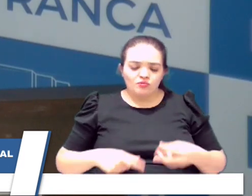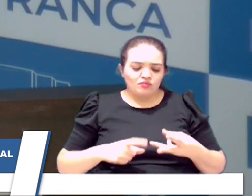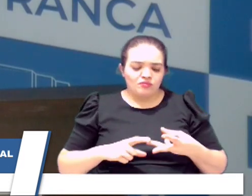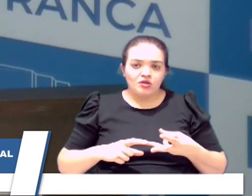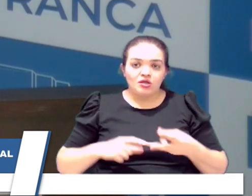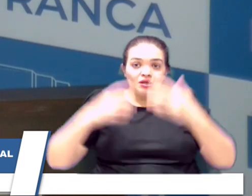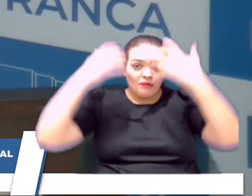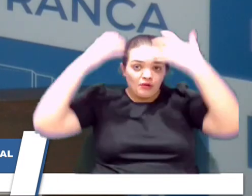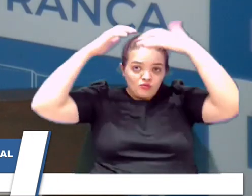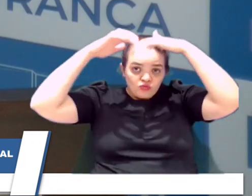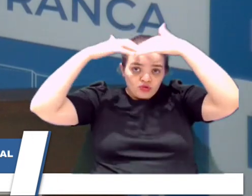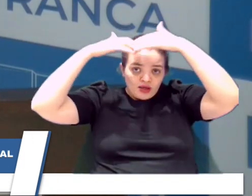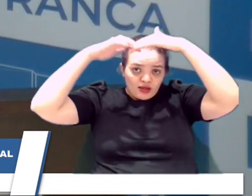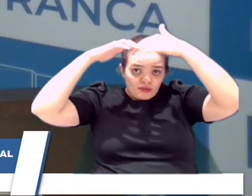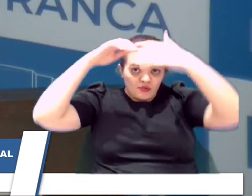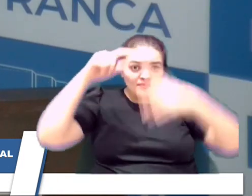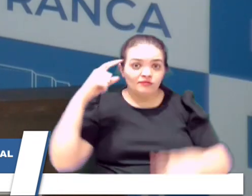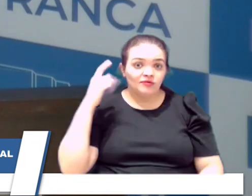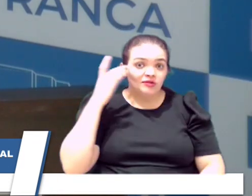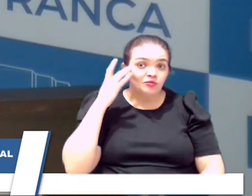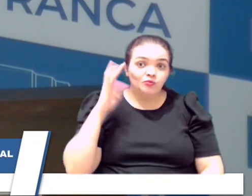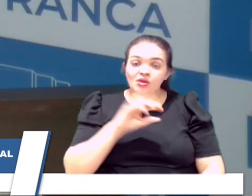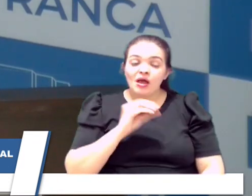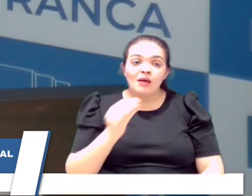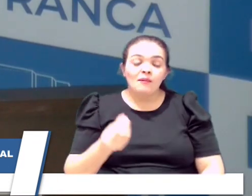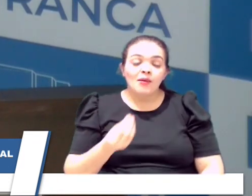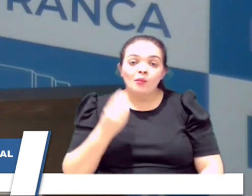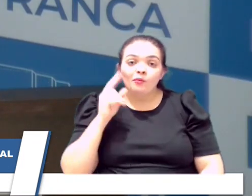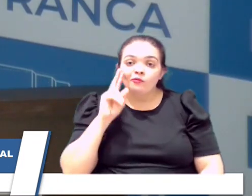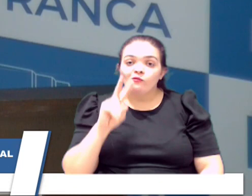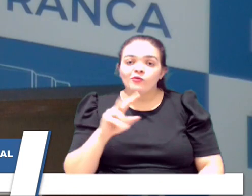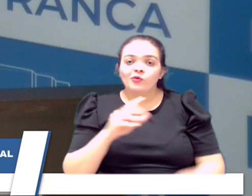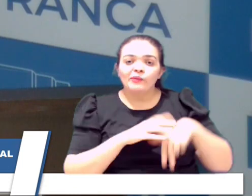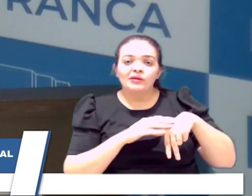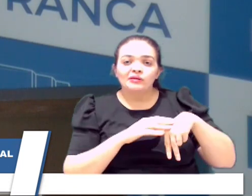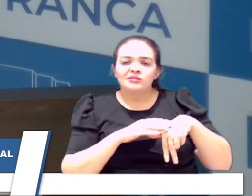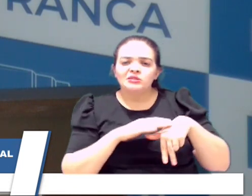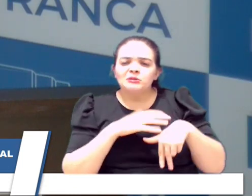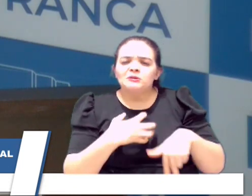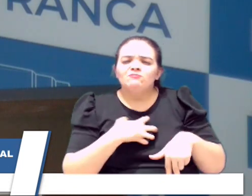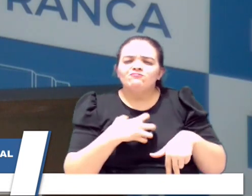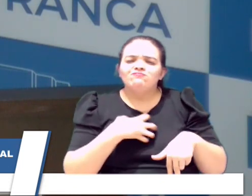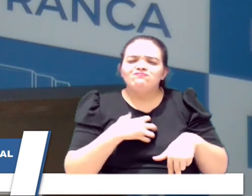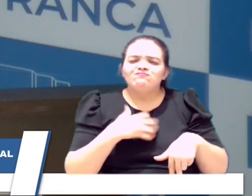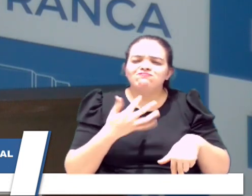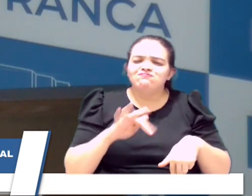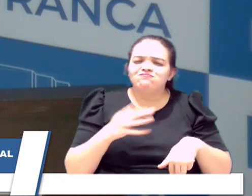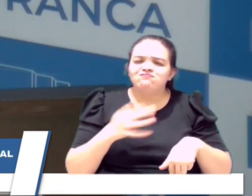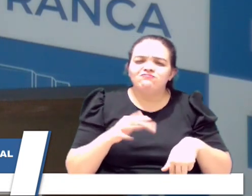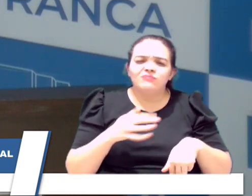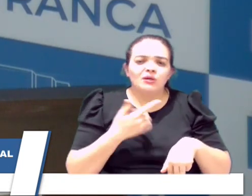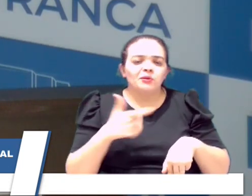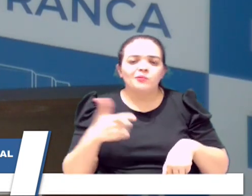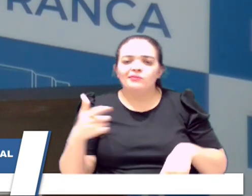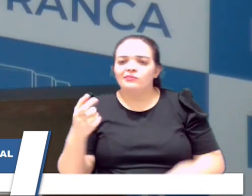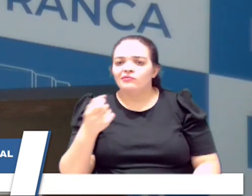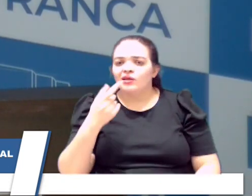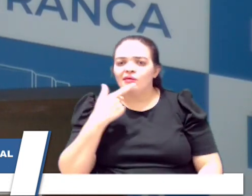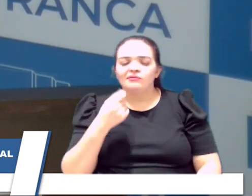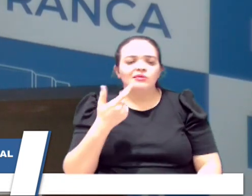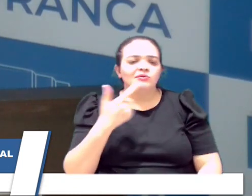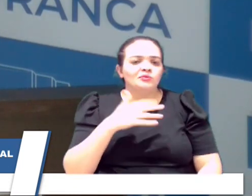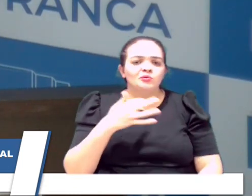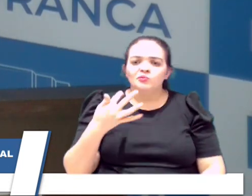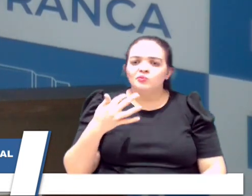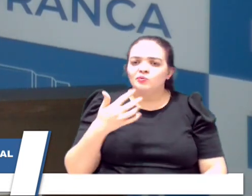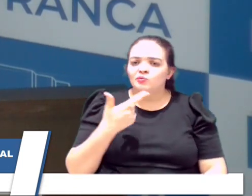cérebro. E vocês não têm noção o que é você ver um paciente morrendo de dor por falta de acesso de medicação, por falta de